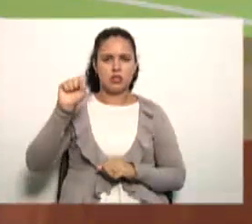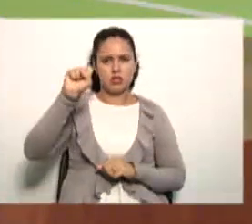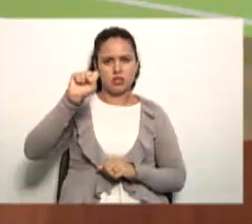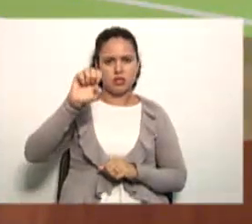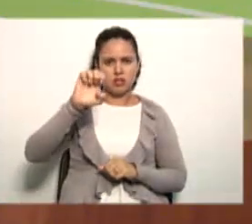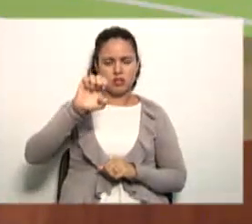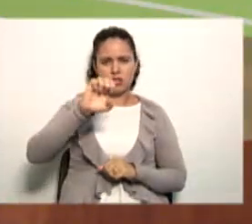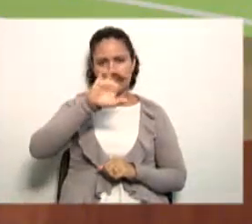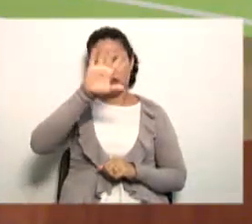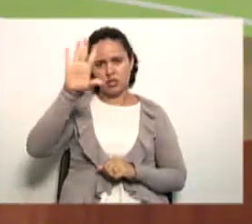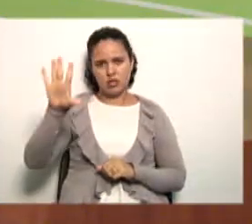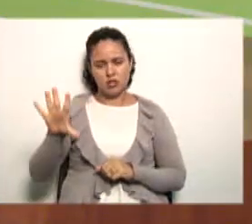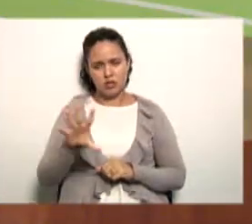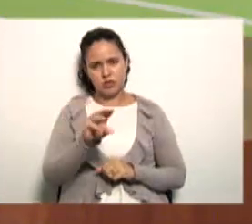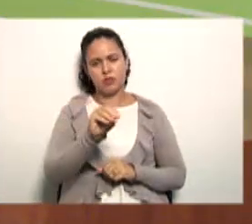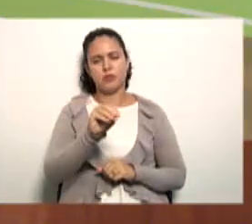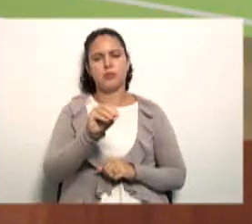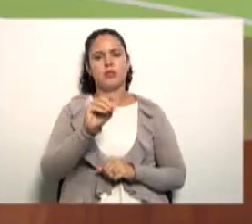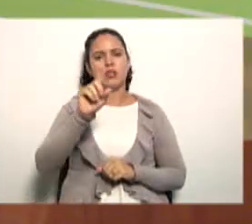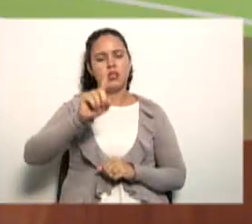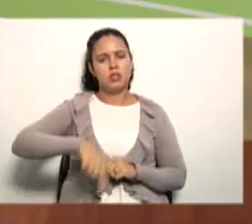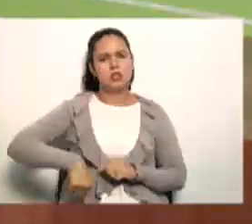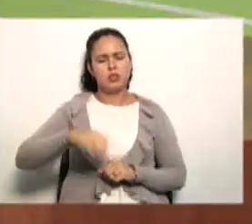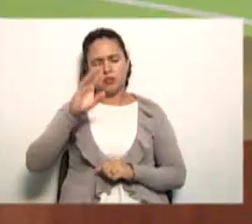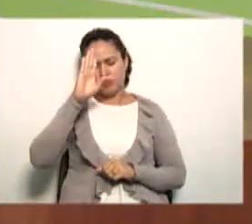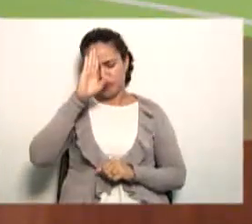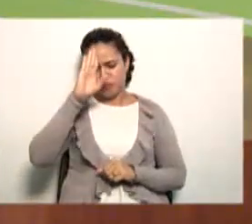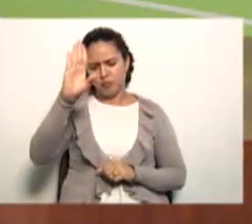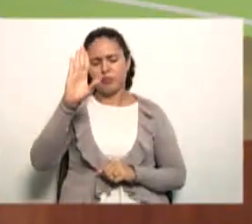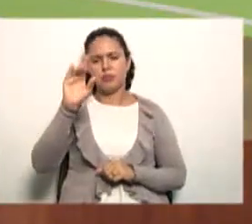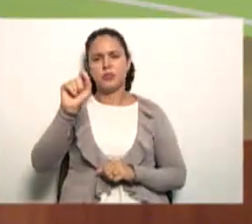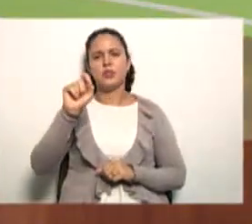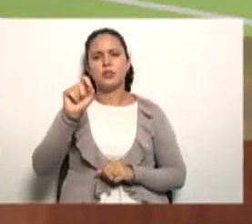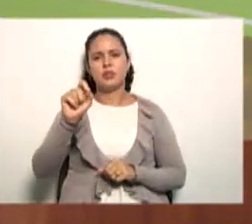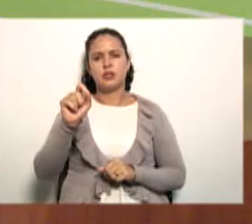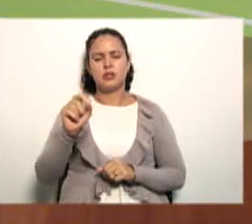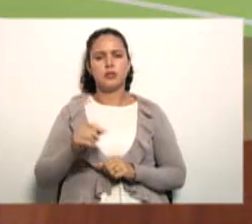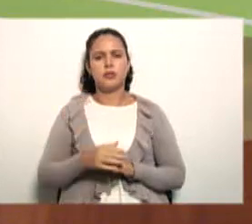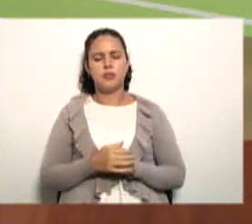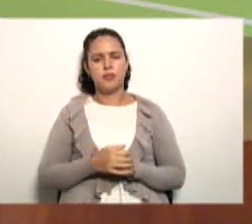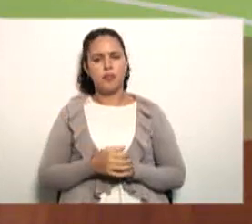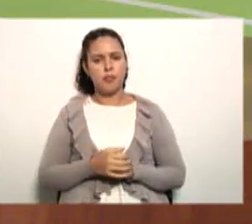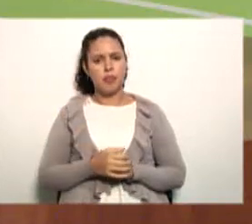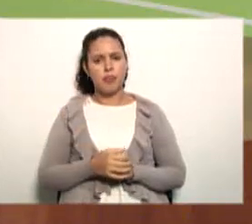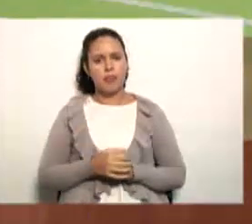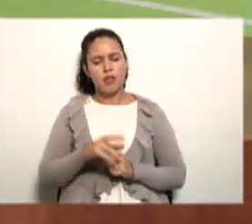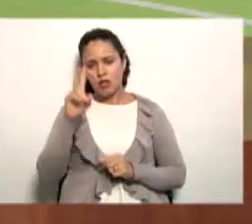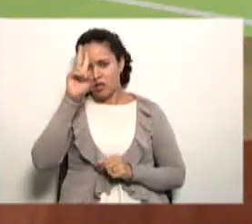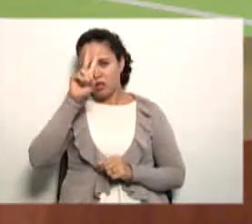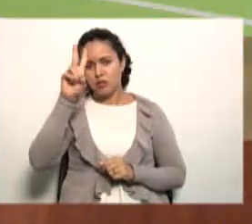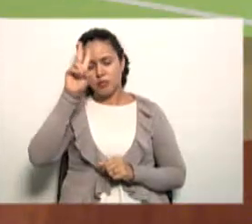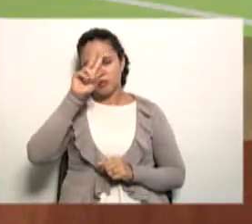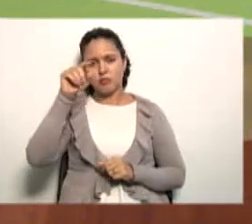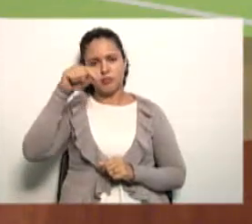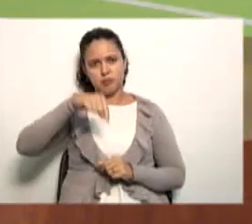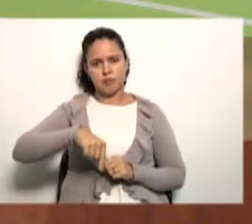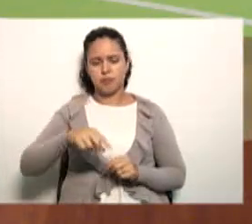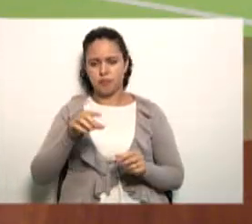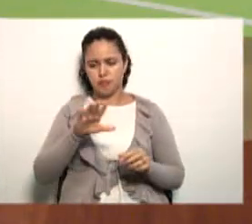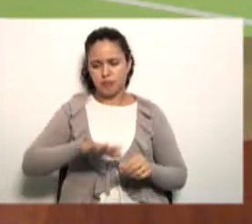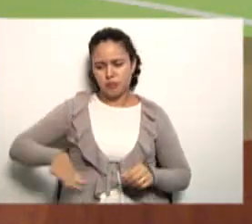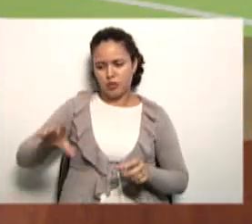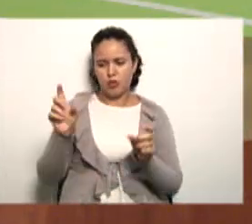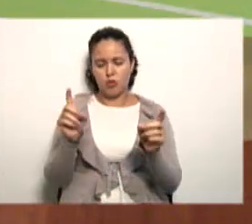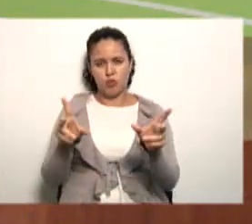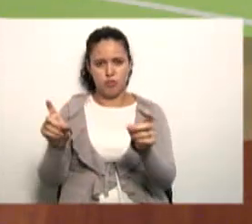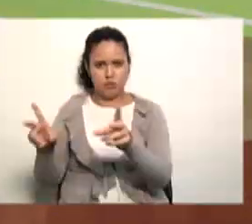é fundamental para nossas relações econômicas. Lembrando também, quando a gente fala de comércio de produtos e de bens, falamos